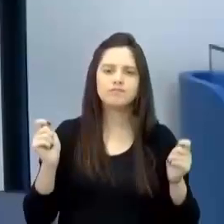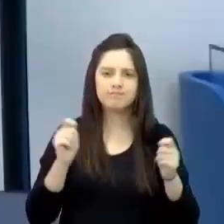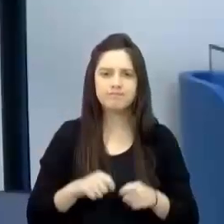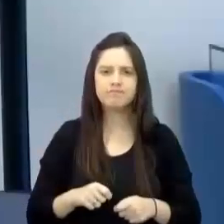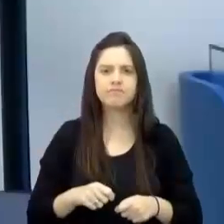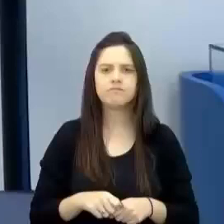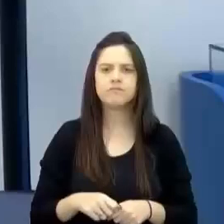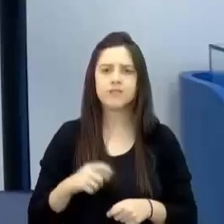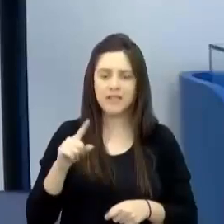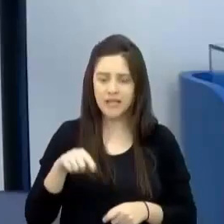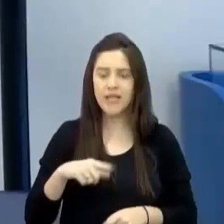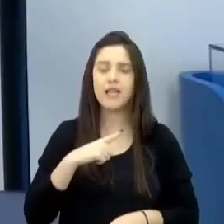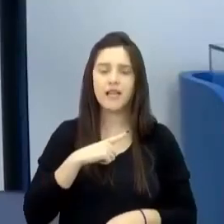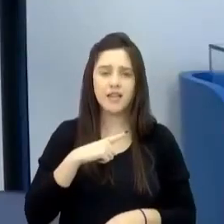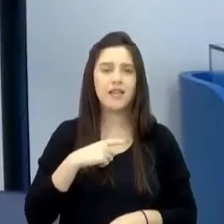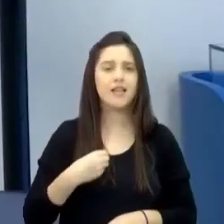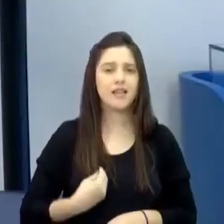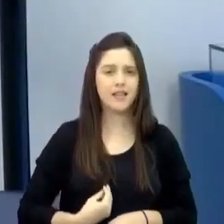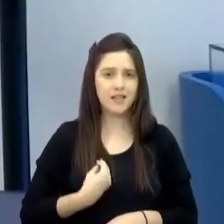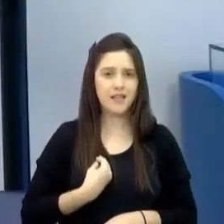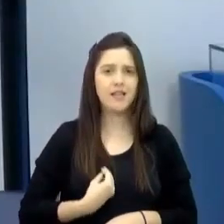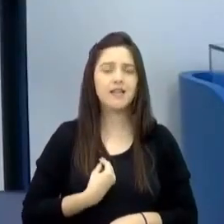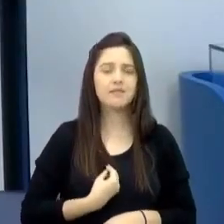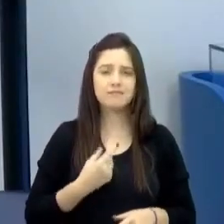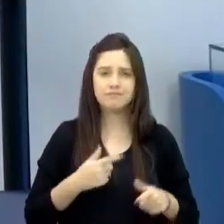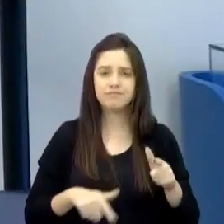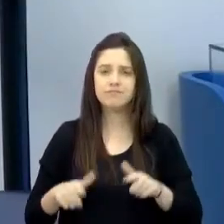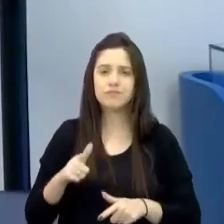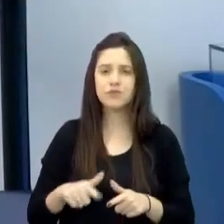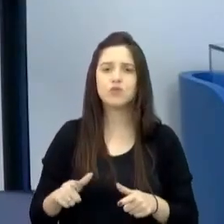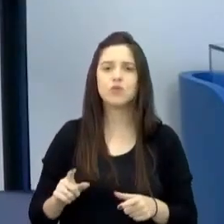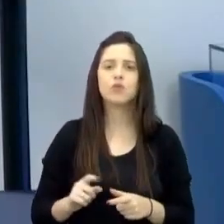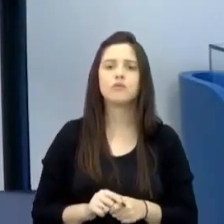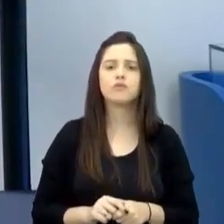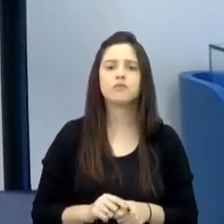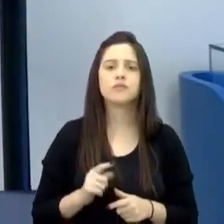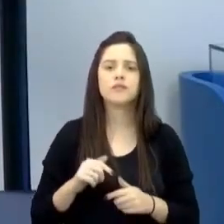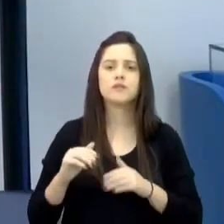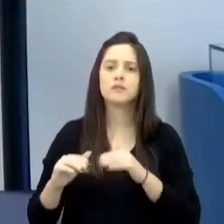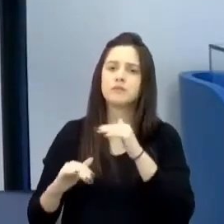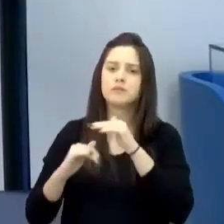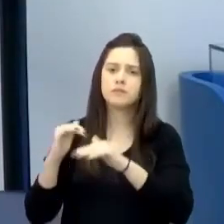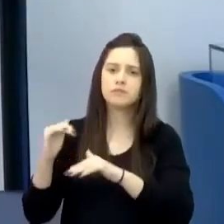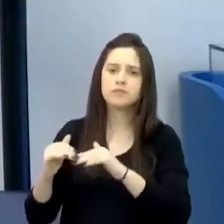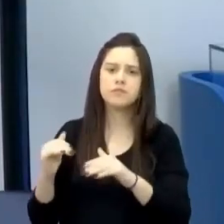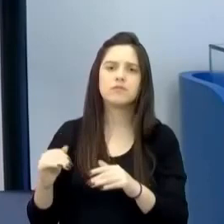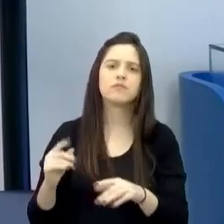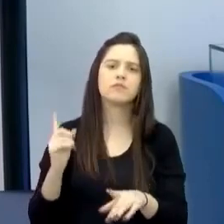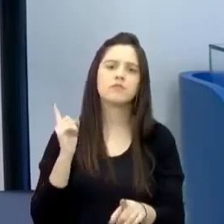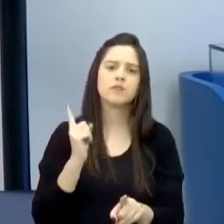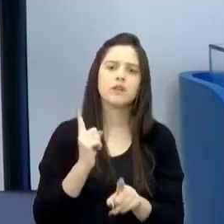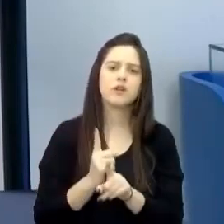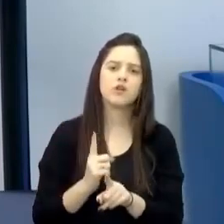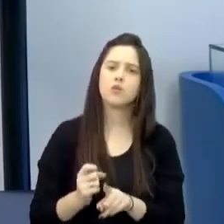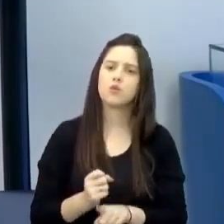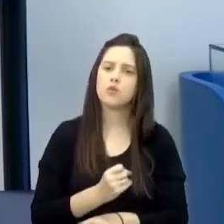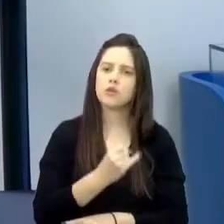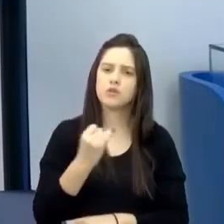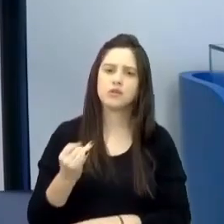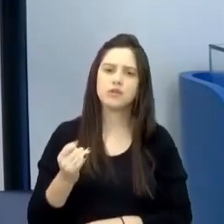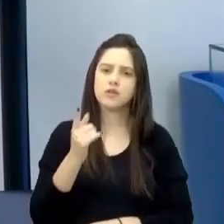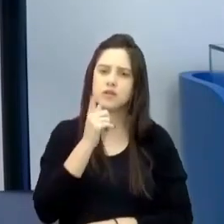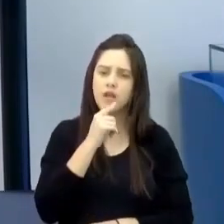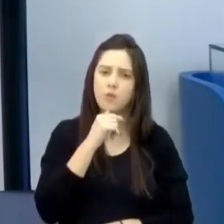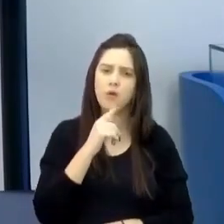dele. Ele existe e nós não temos consciência desse consumo indireto, tá certo? E há uma grande quantidade de água